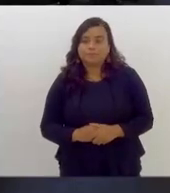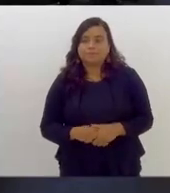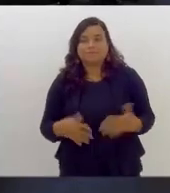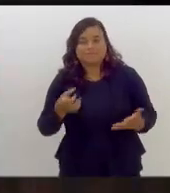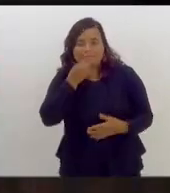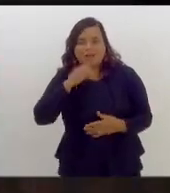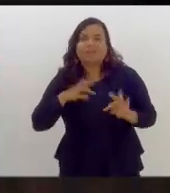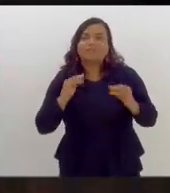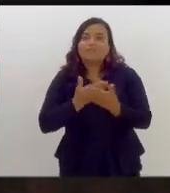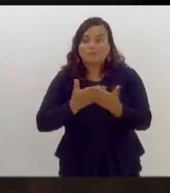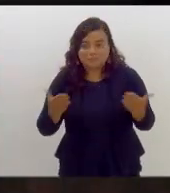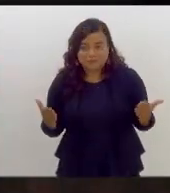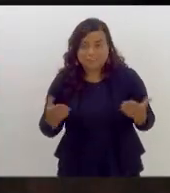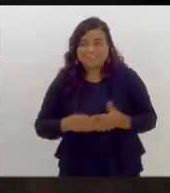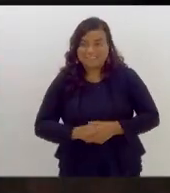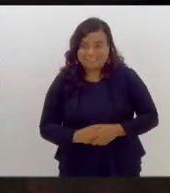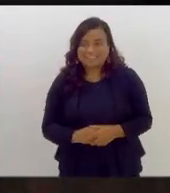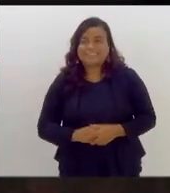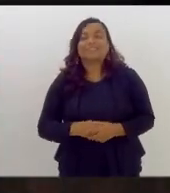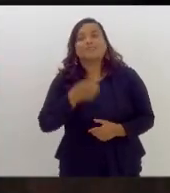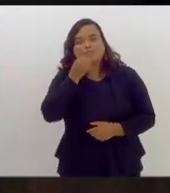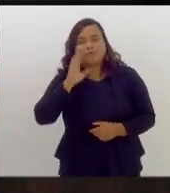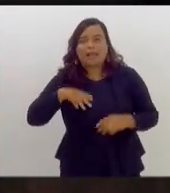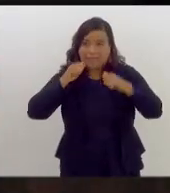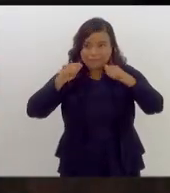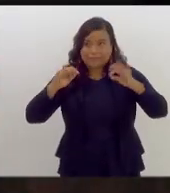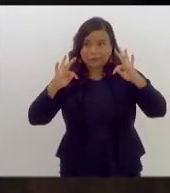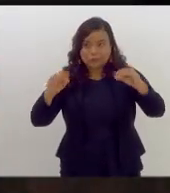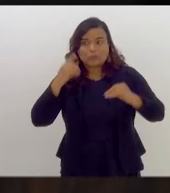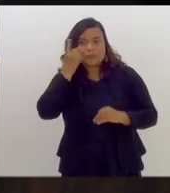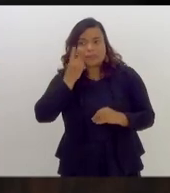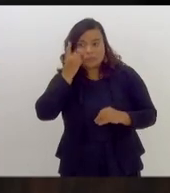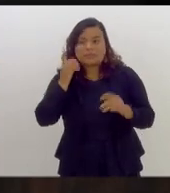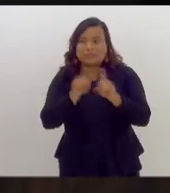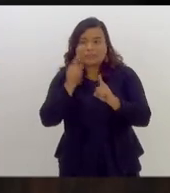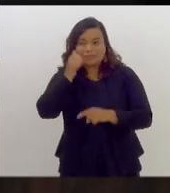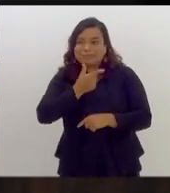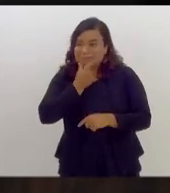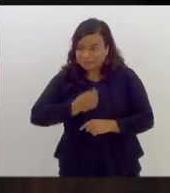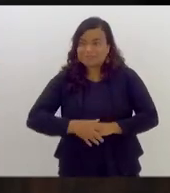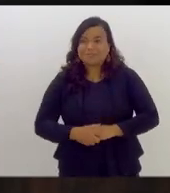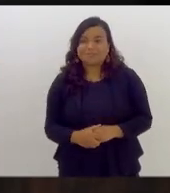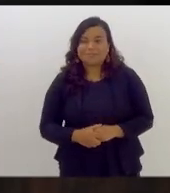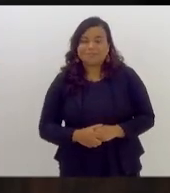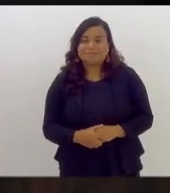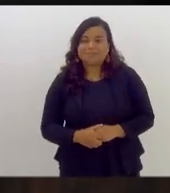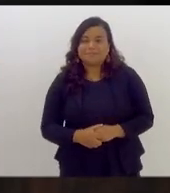Boa tarde a todas e todos. Boa tarde às assessoras, assessores, deputadas e deputados.